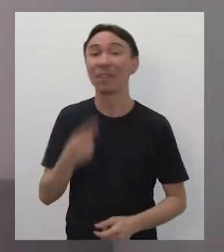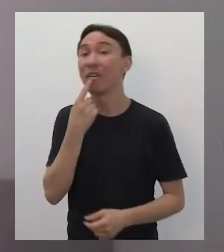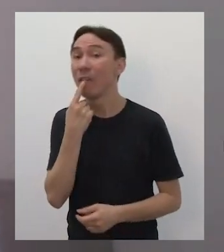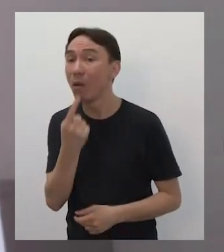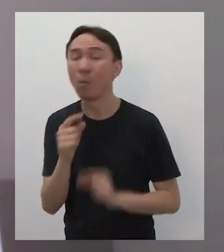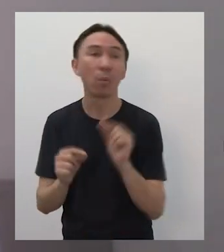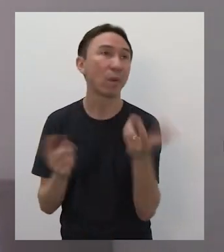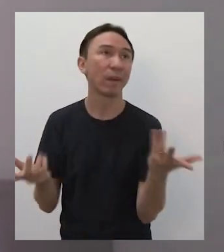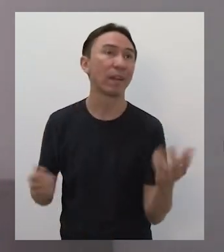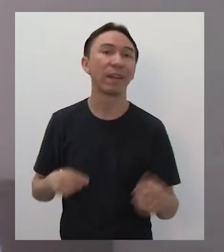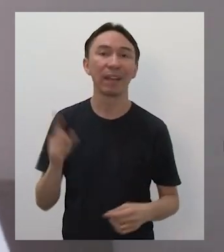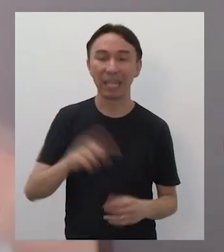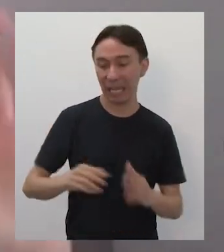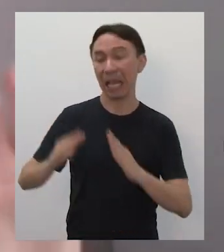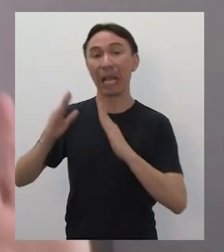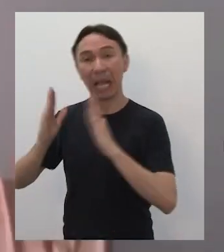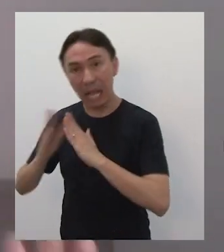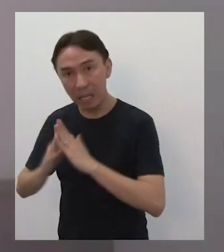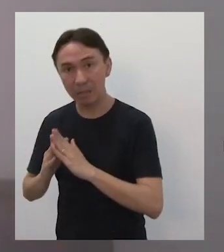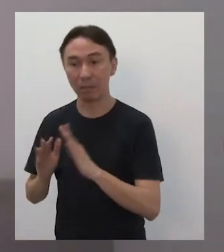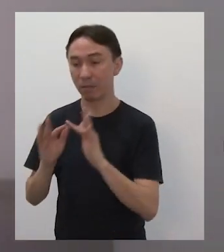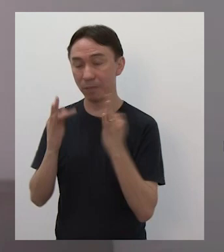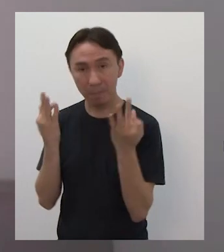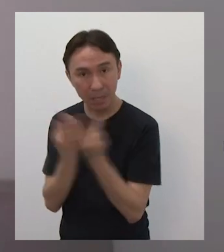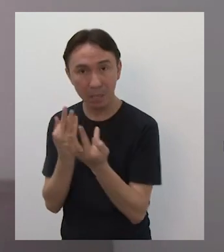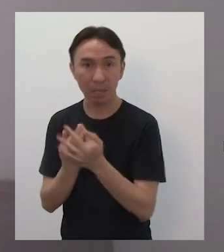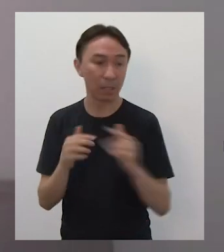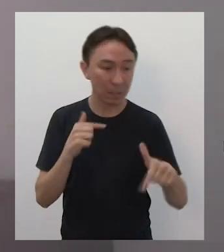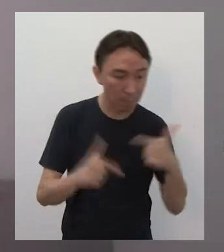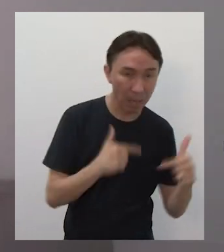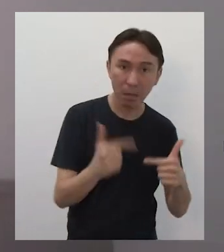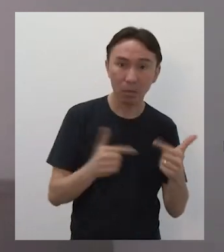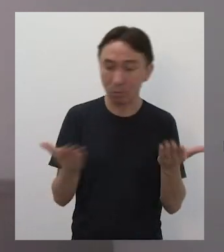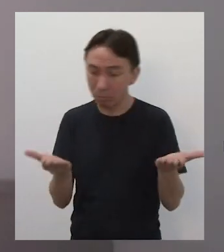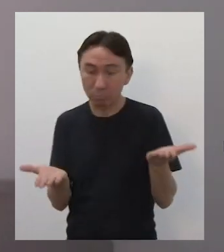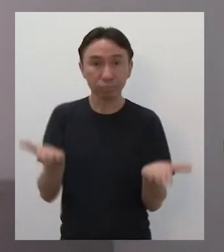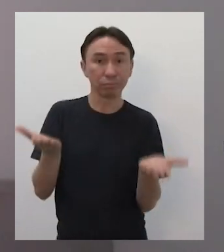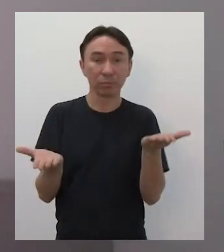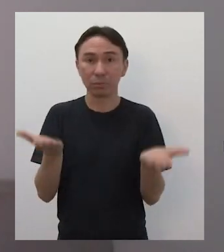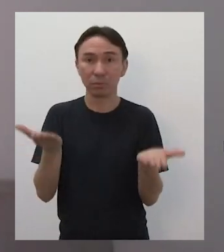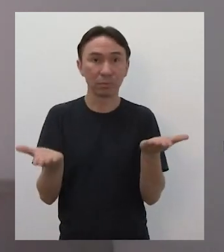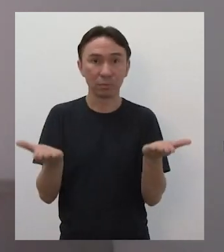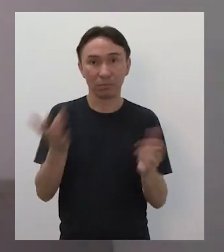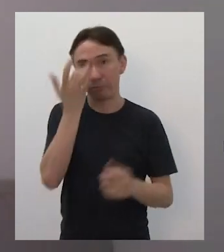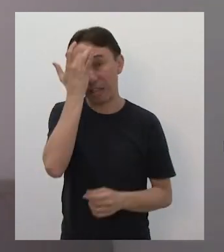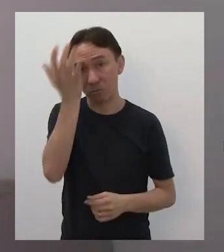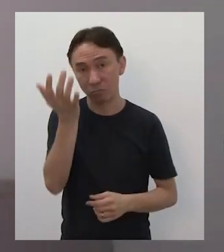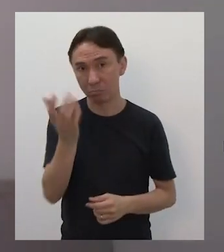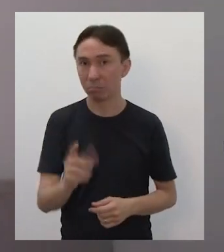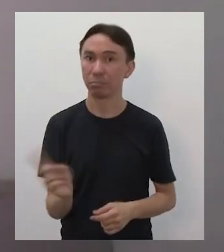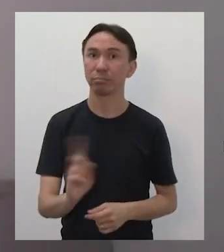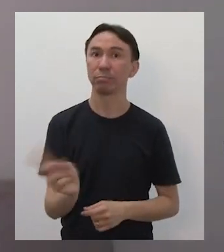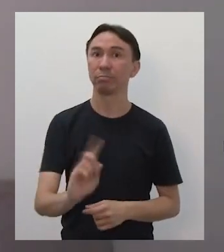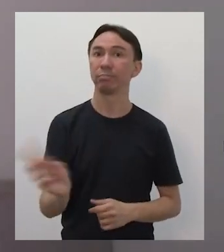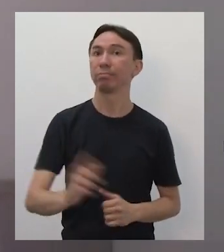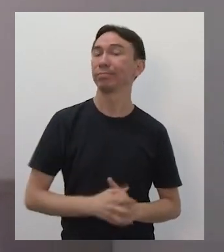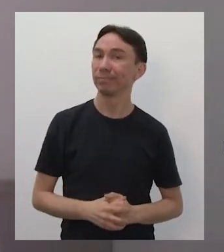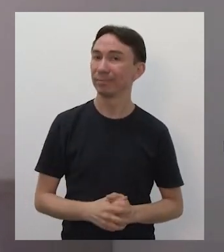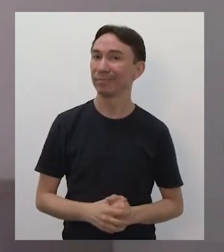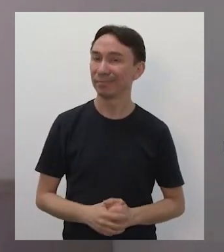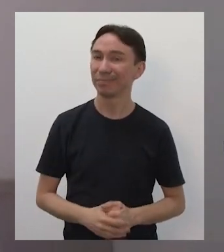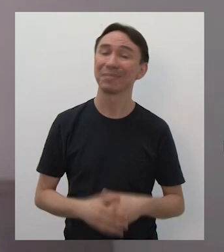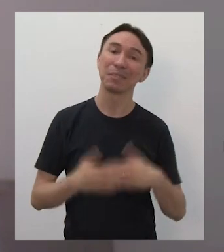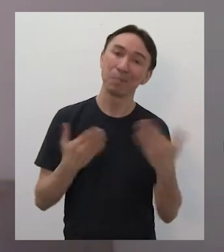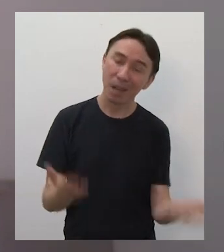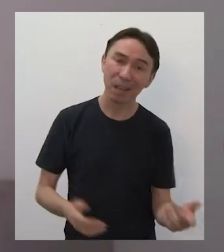família, trabalho e outras tantas coisas que a gente tem, não é fácil. Mas eu acho que, em geral, a gente está